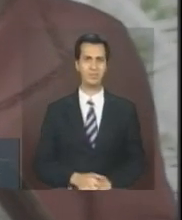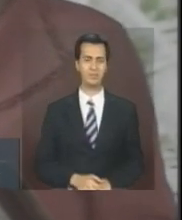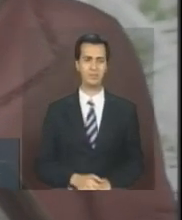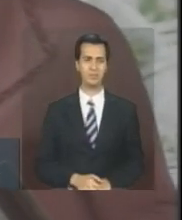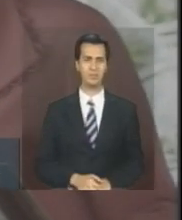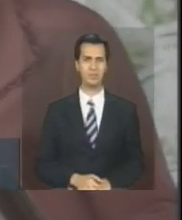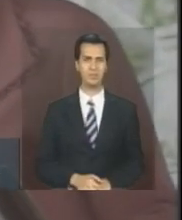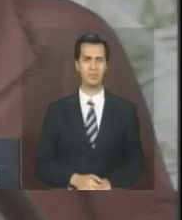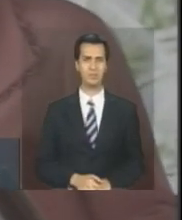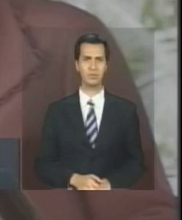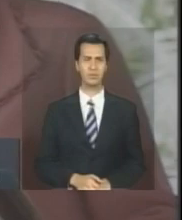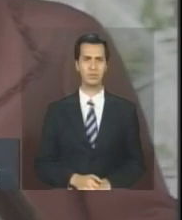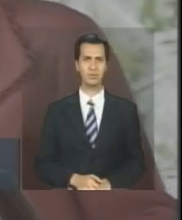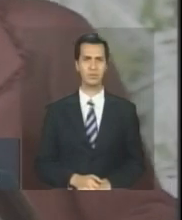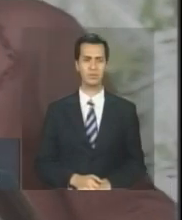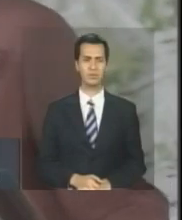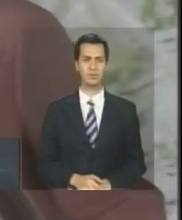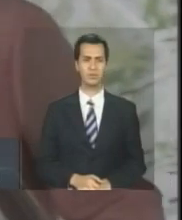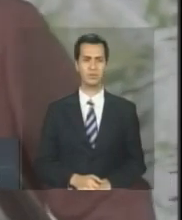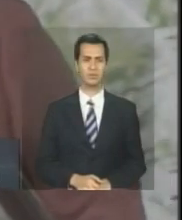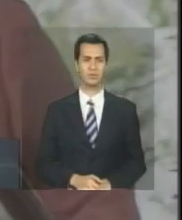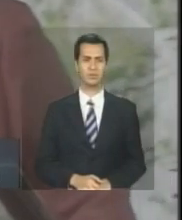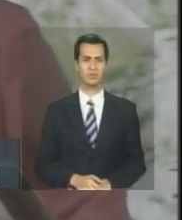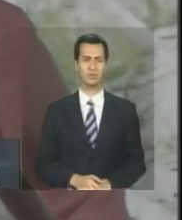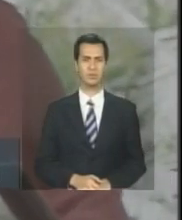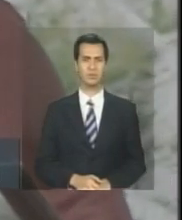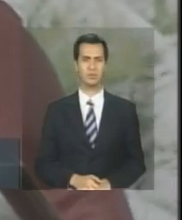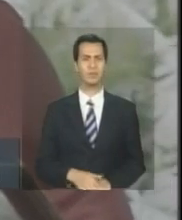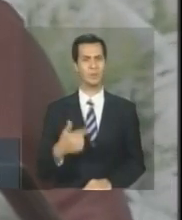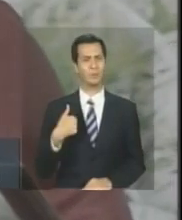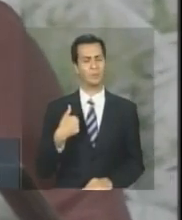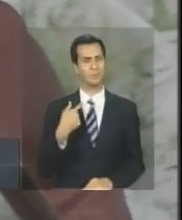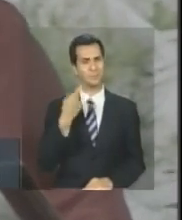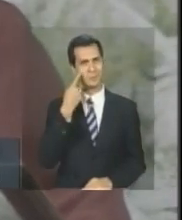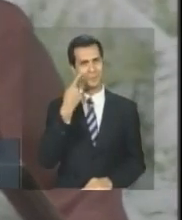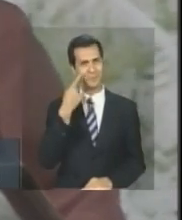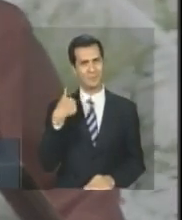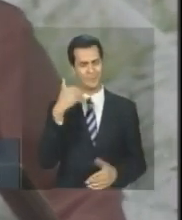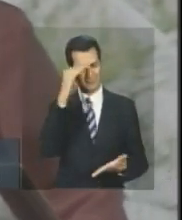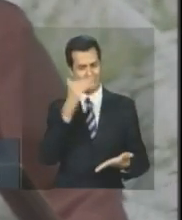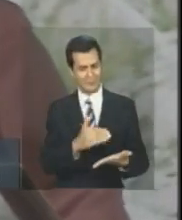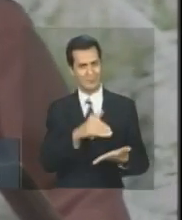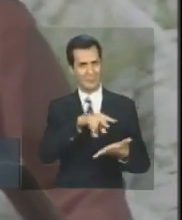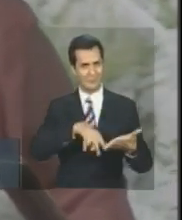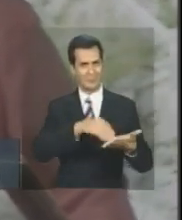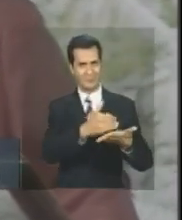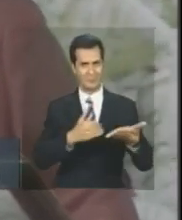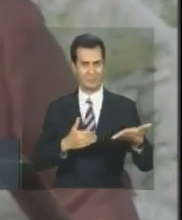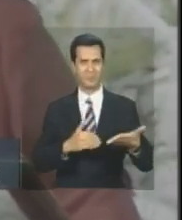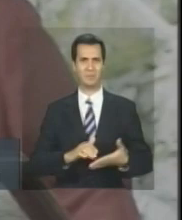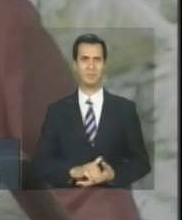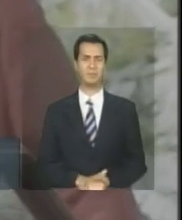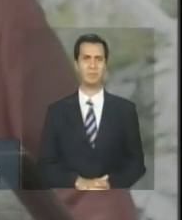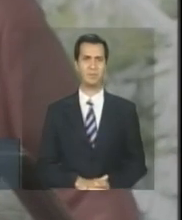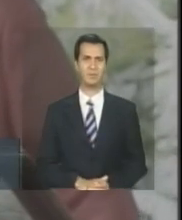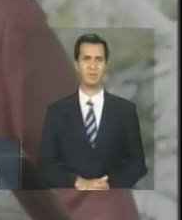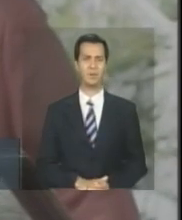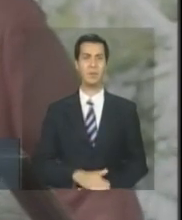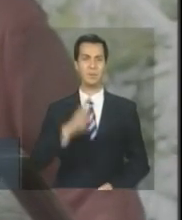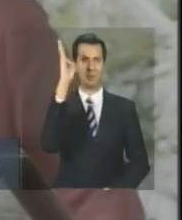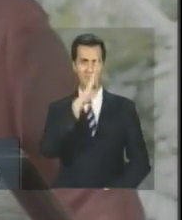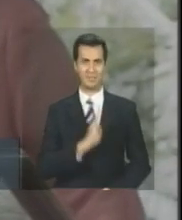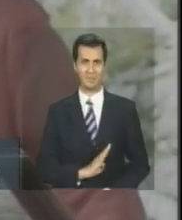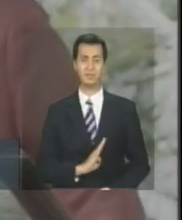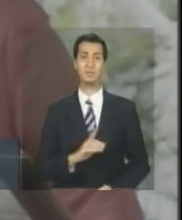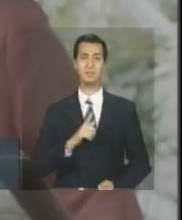O Brasil, vou procurar me retirar. O Brasil desenvolve ainda com o Haiti